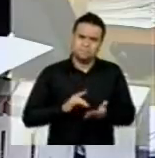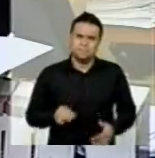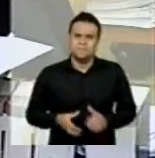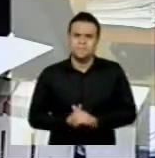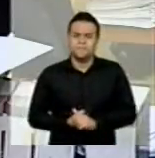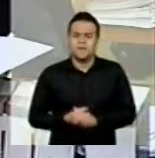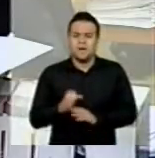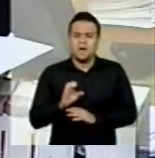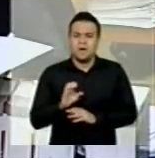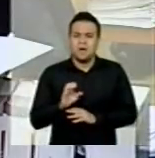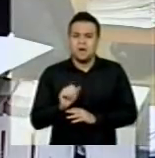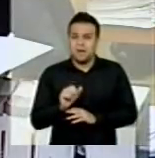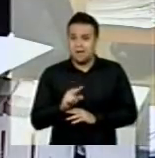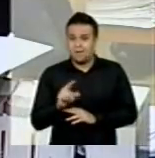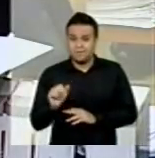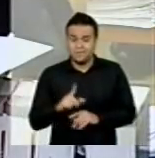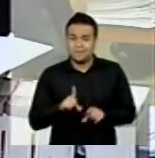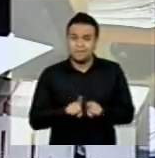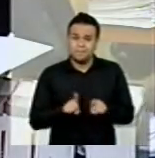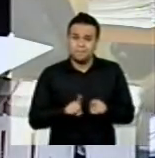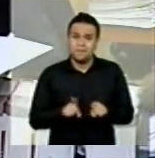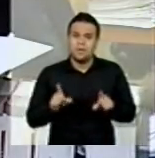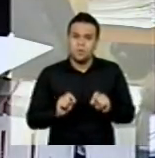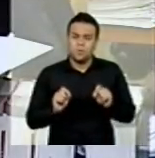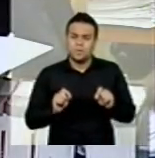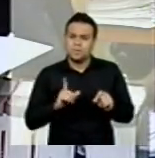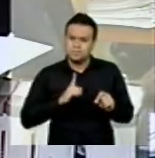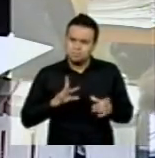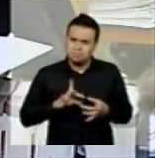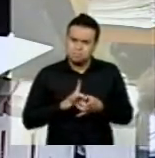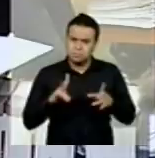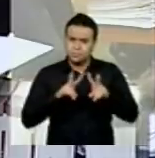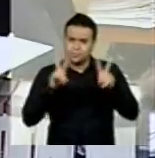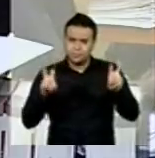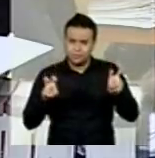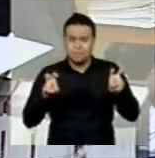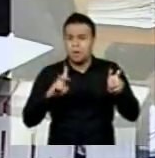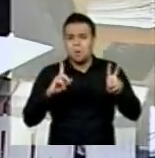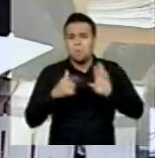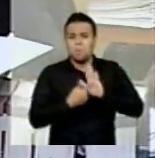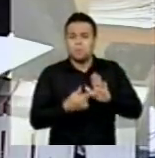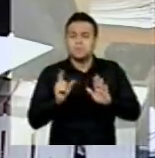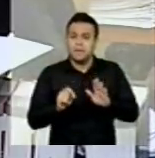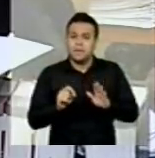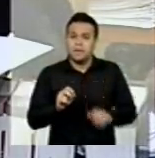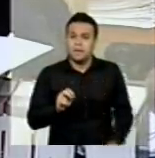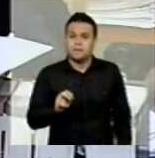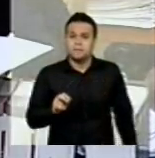ad causam e o vínculo de pertinência temática, que se qualifica como um